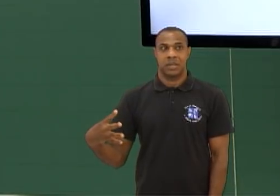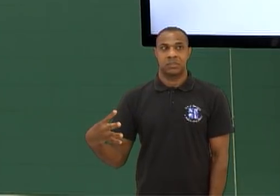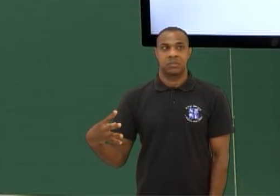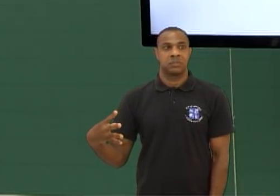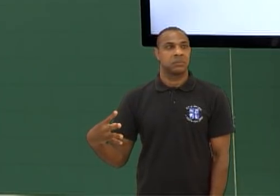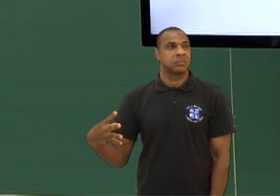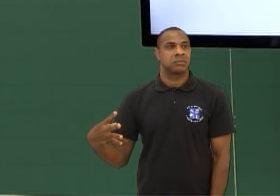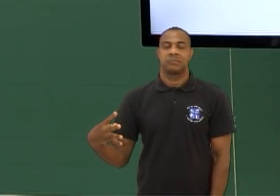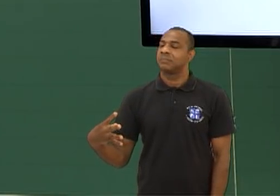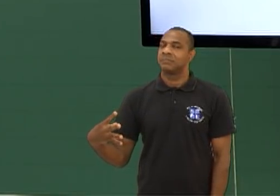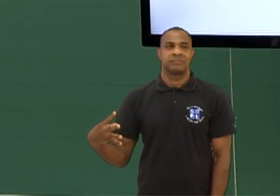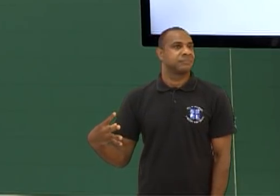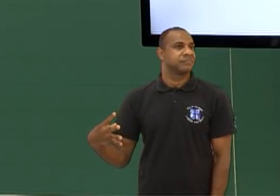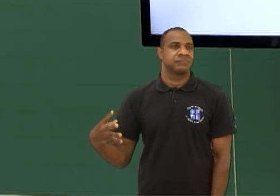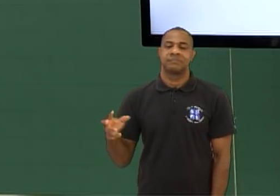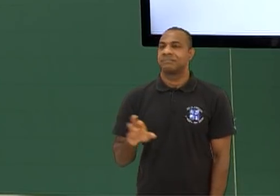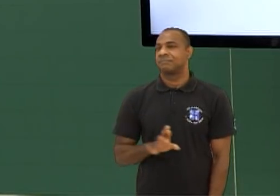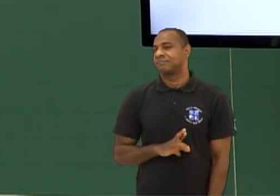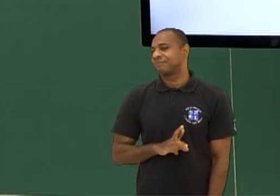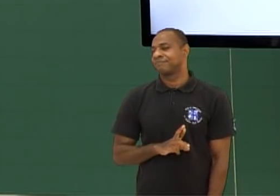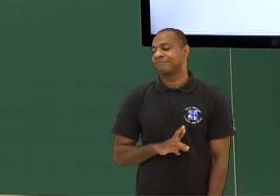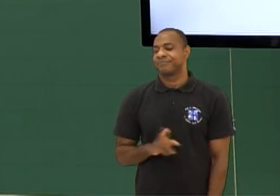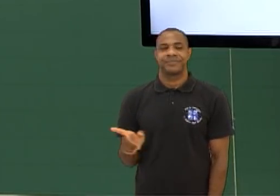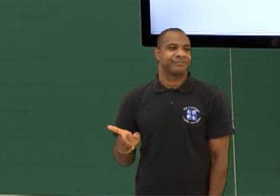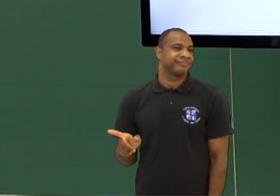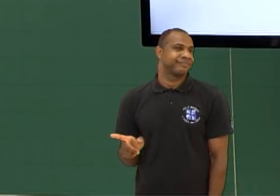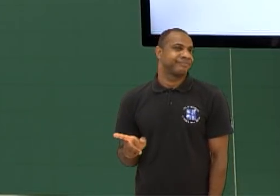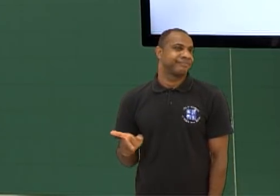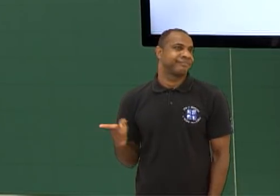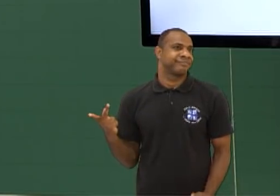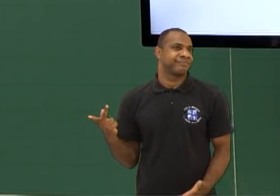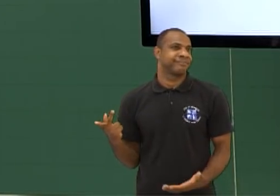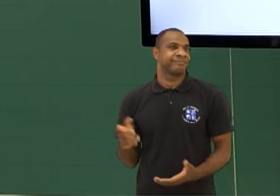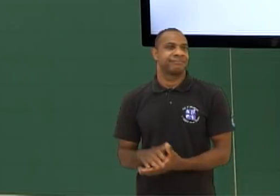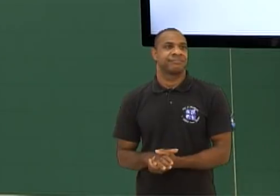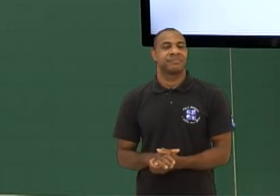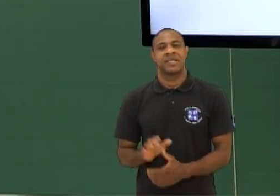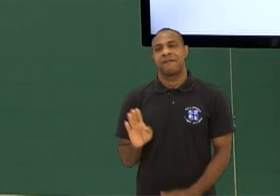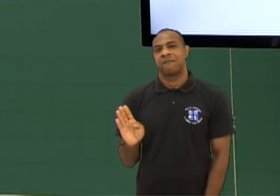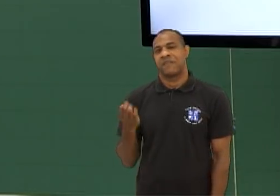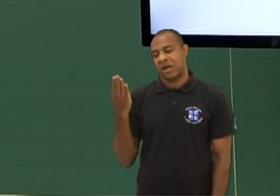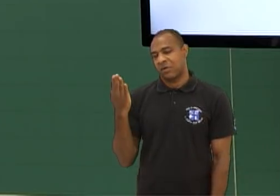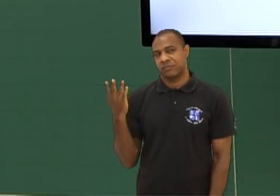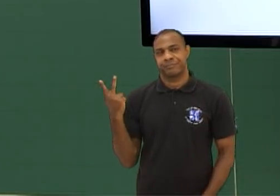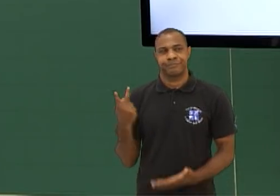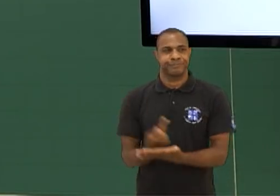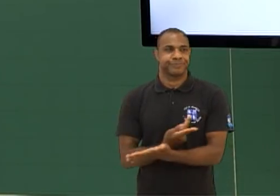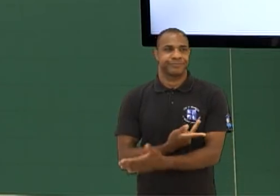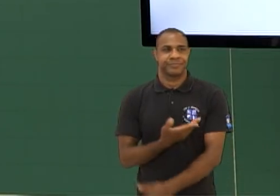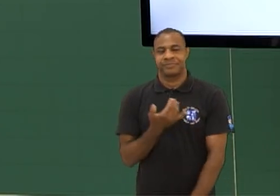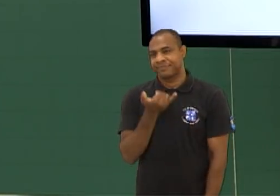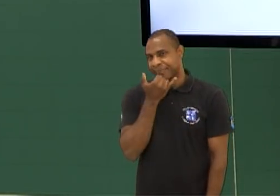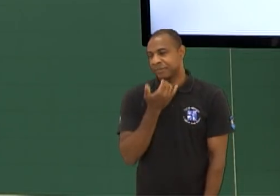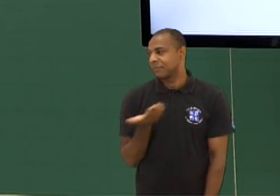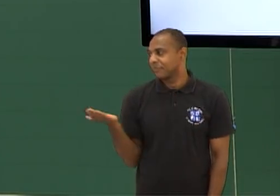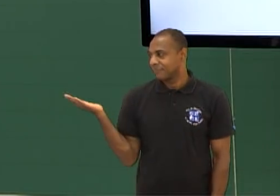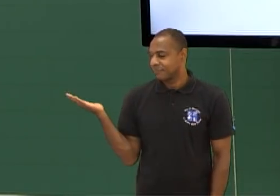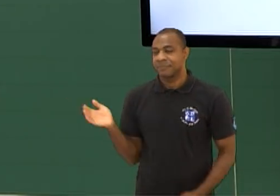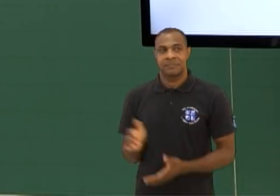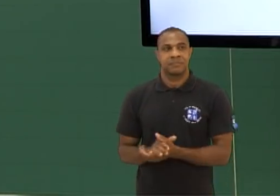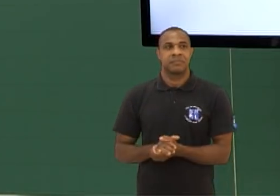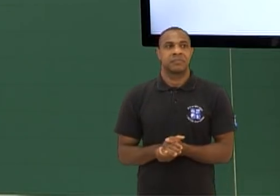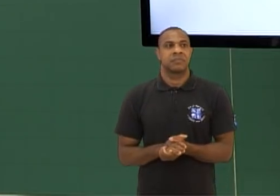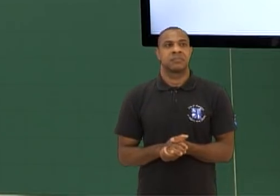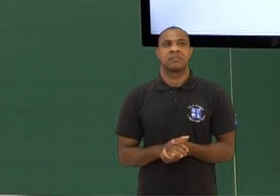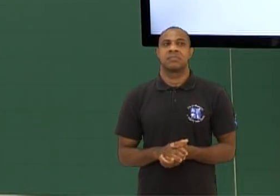Não, não, não, não, não, não. Isso aqui é falso, não é igual, né?